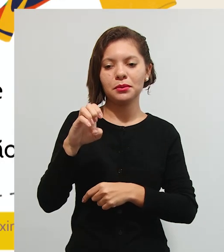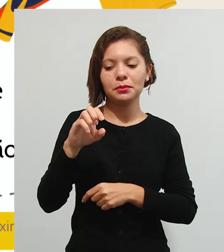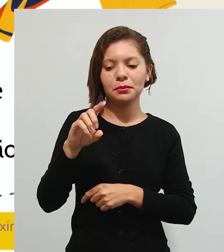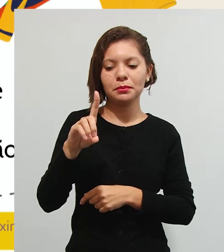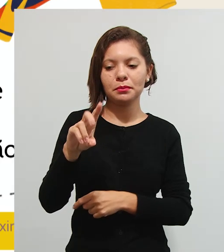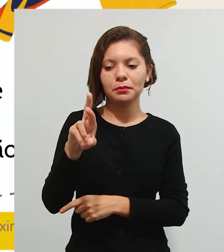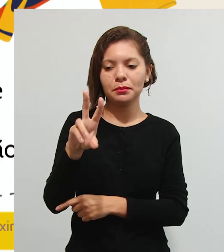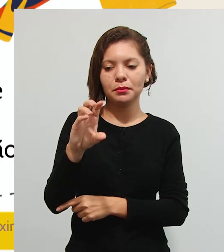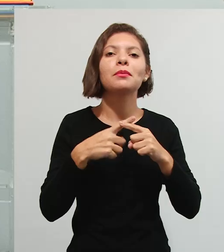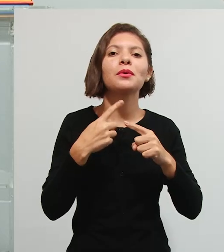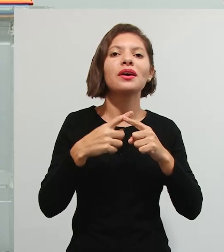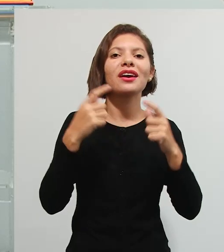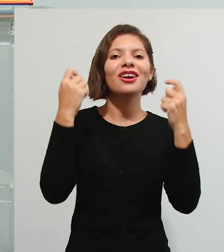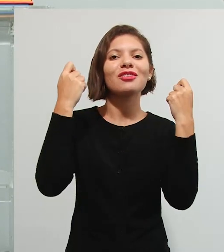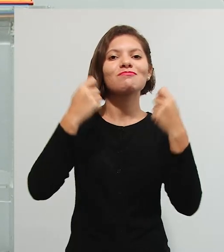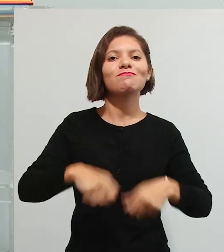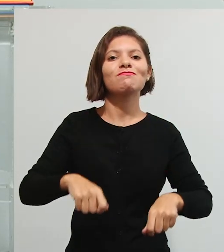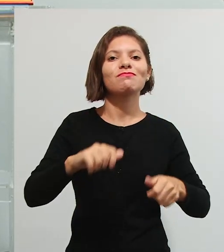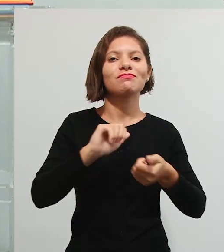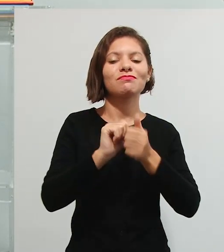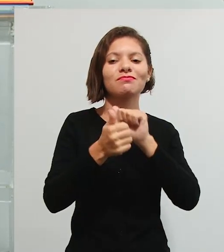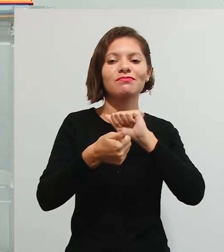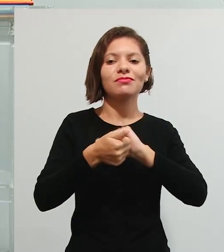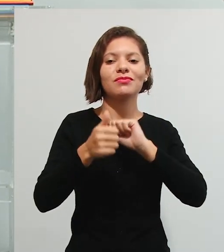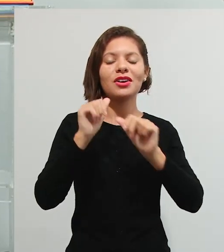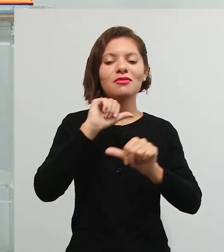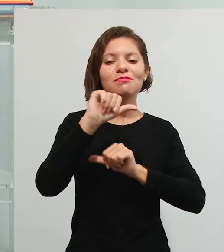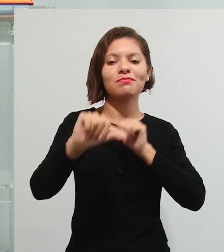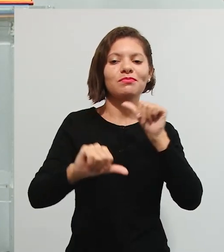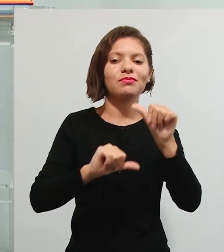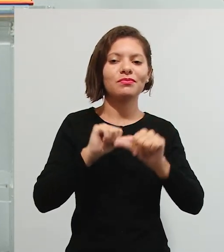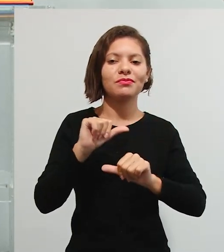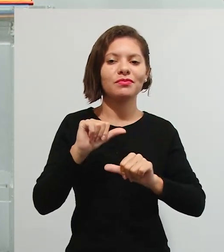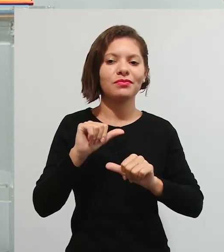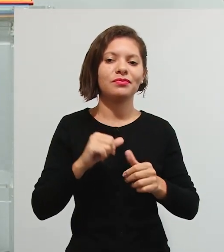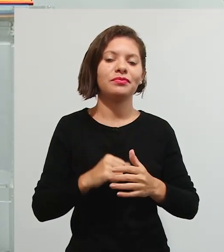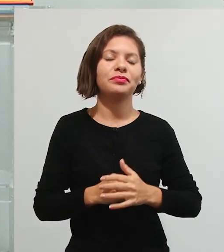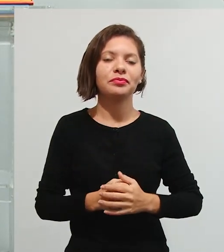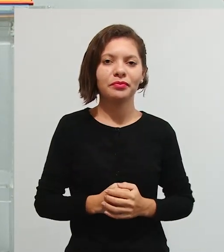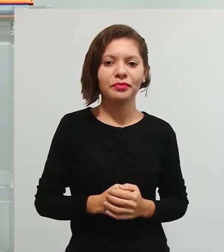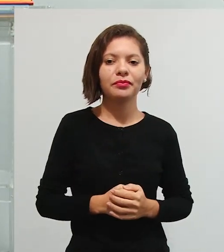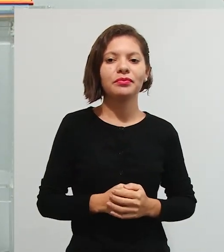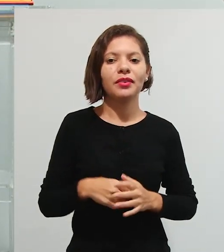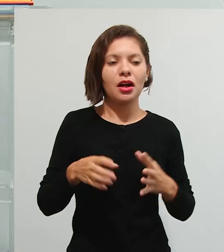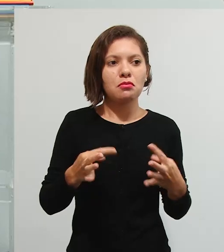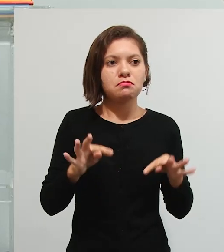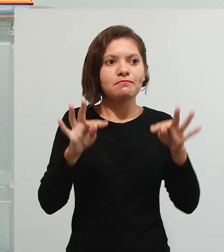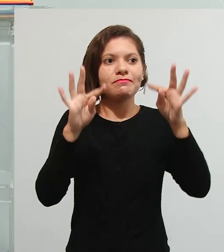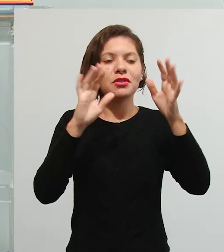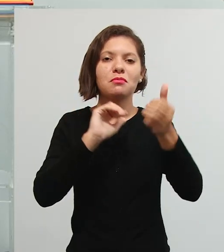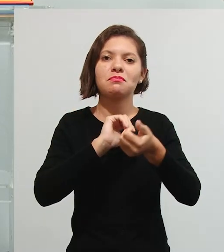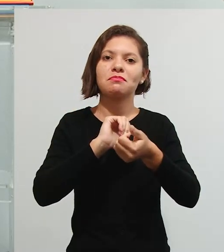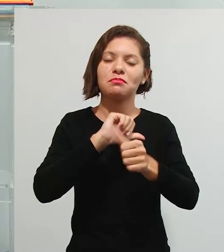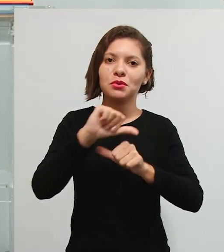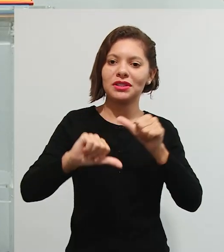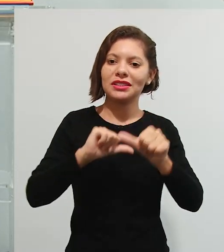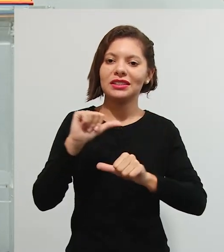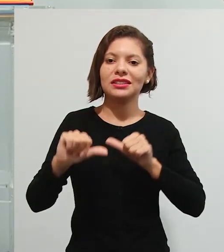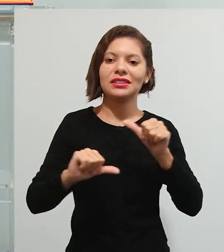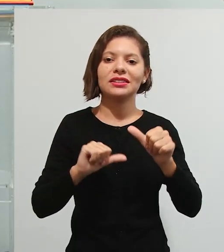há razão de você fazer uma pesquisa se você vai esconder o resultado, né? Se você vai deixar ali fechado,